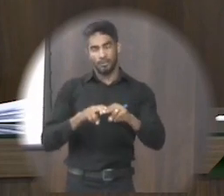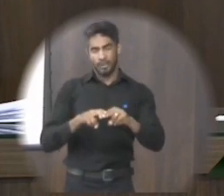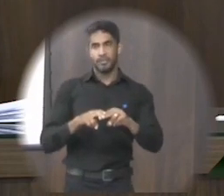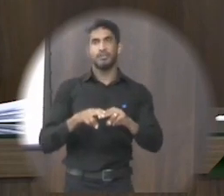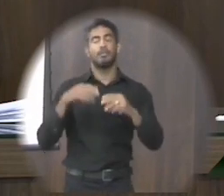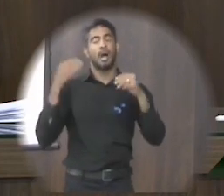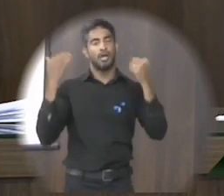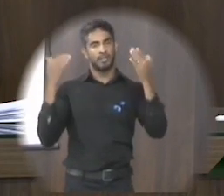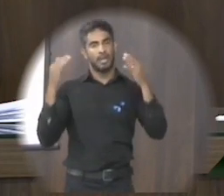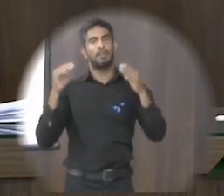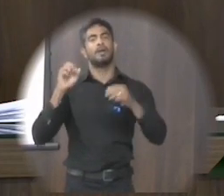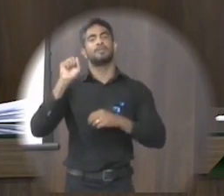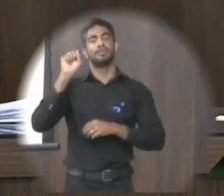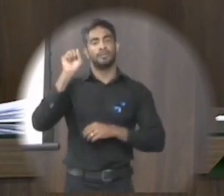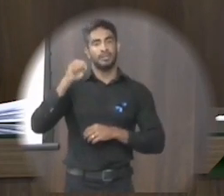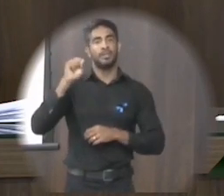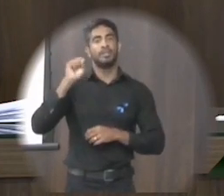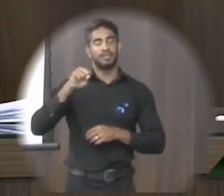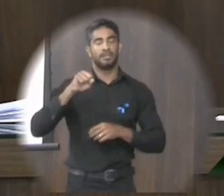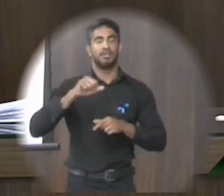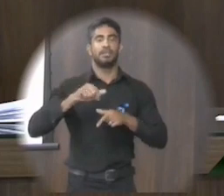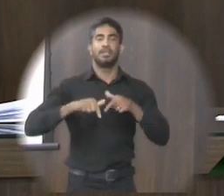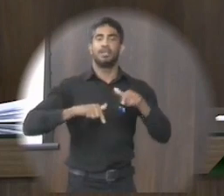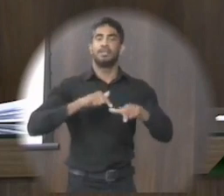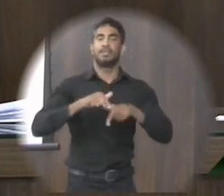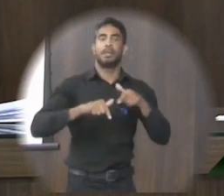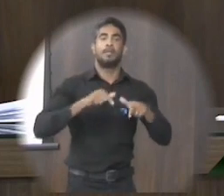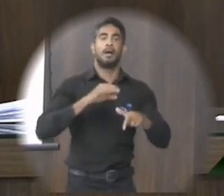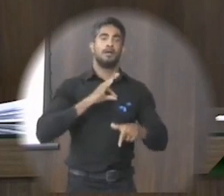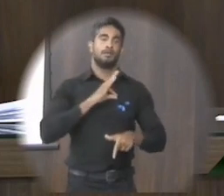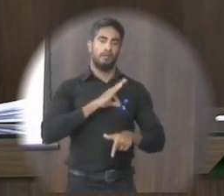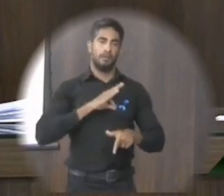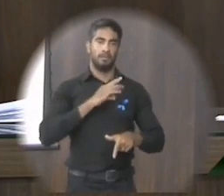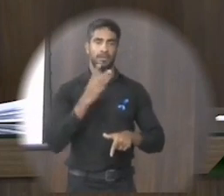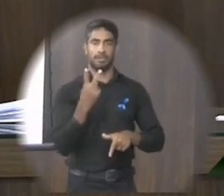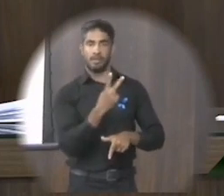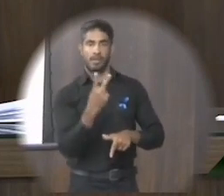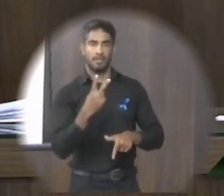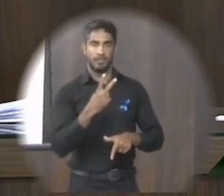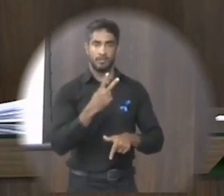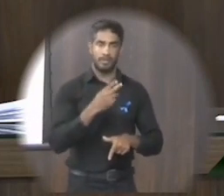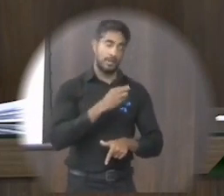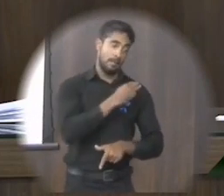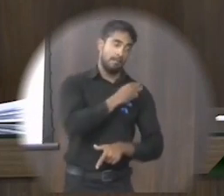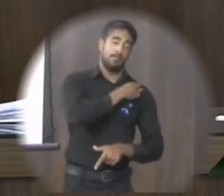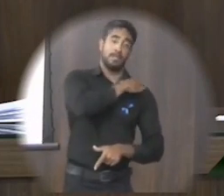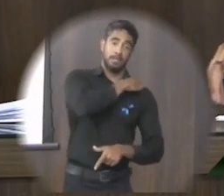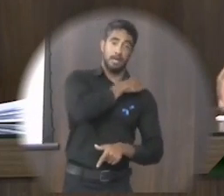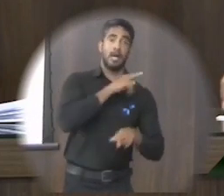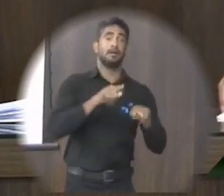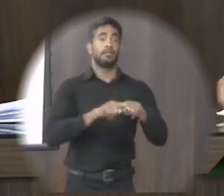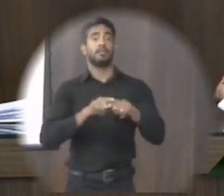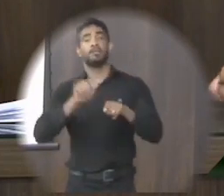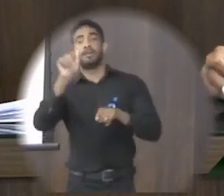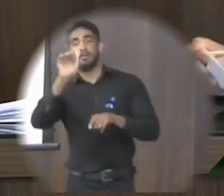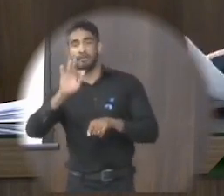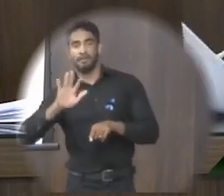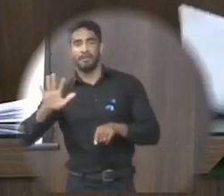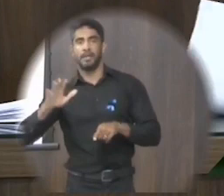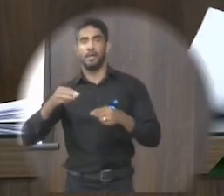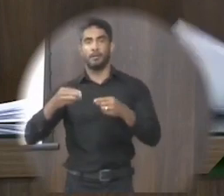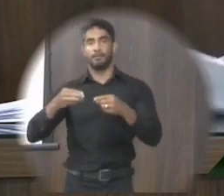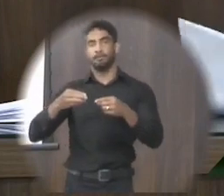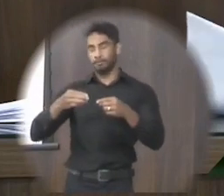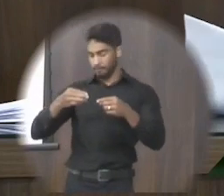de aplausos mesmo essa operação aí da polícia, das duas polícias, militar e Polícia Rodoviária Federal. As moções